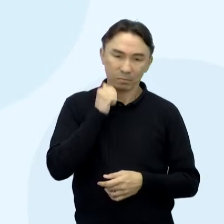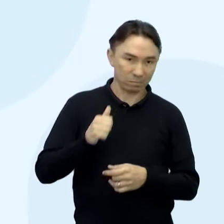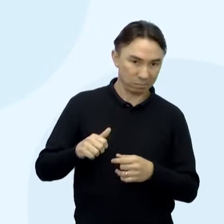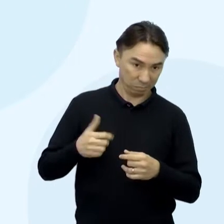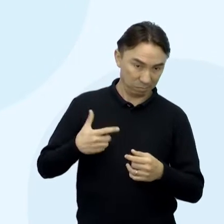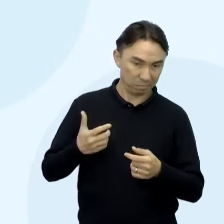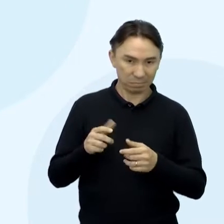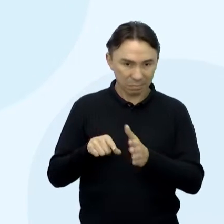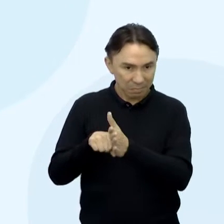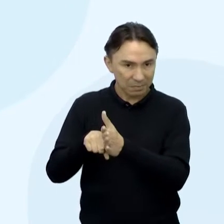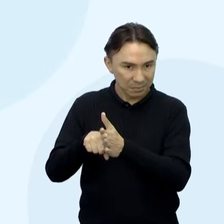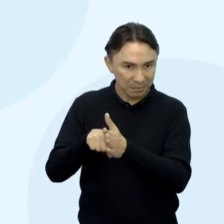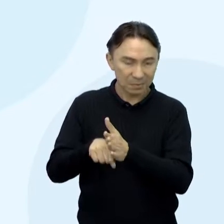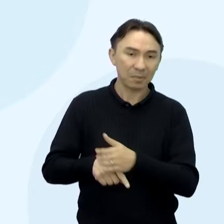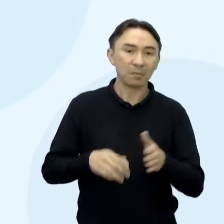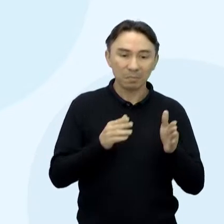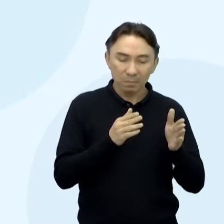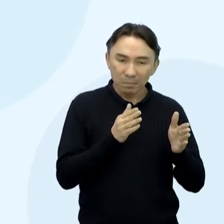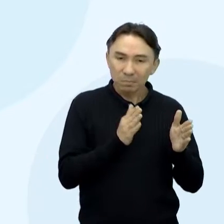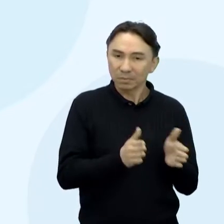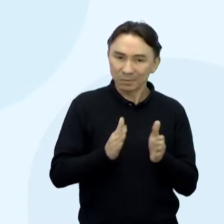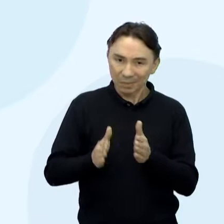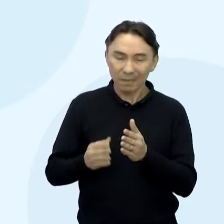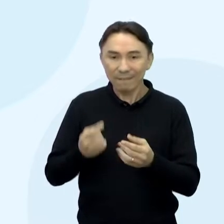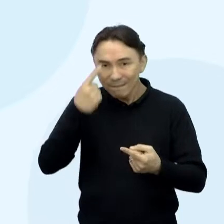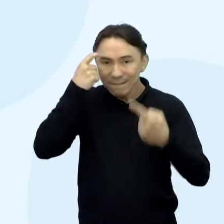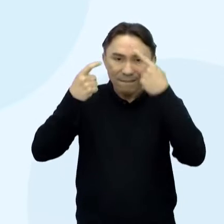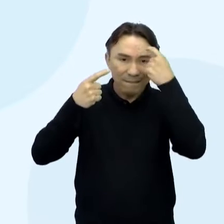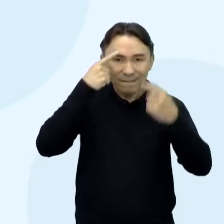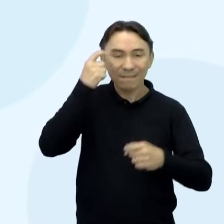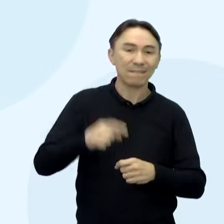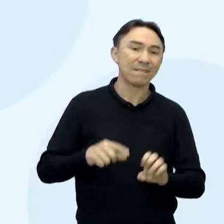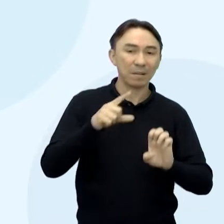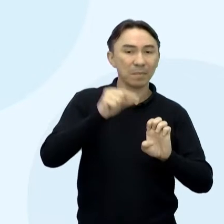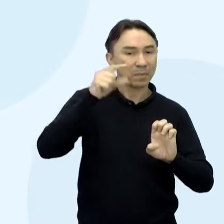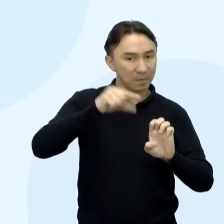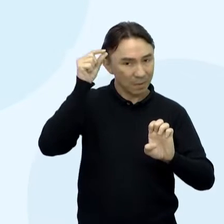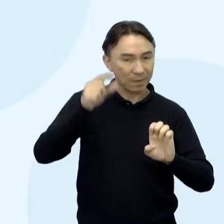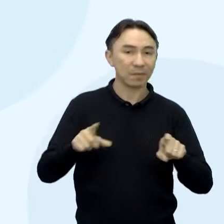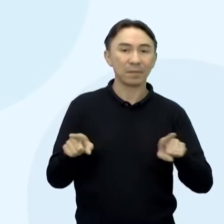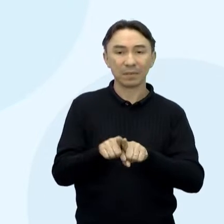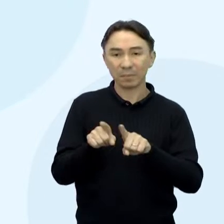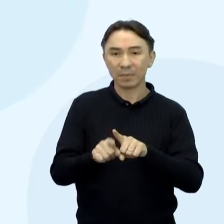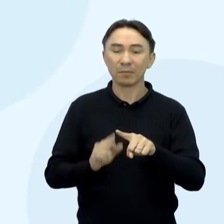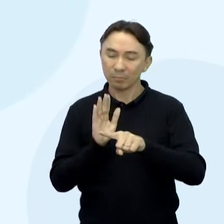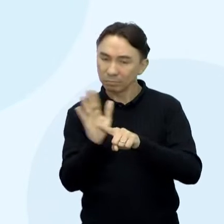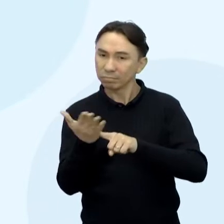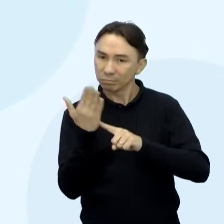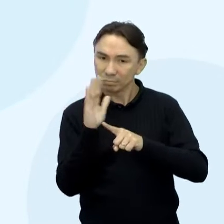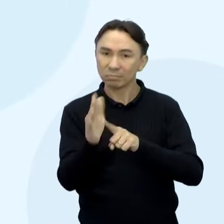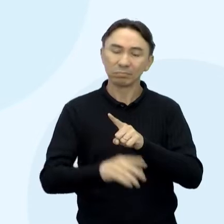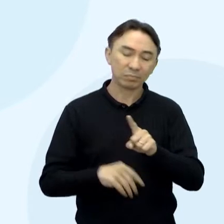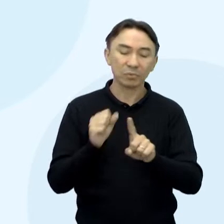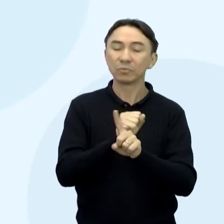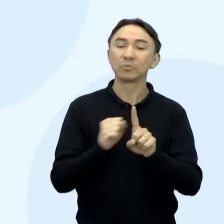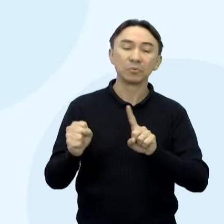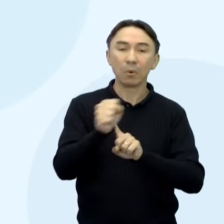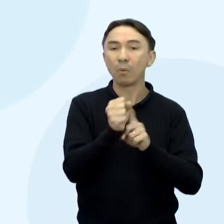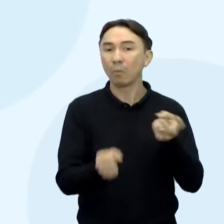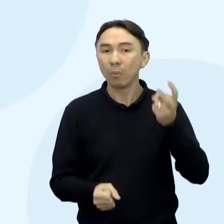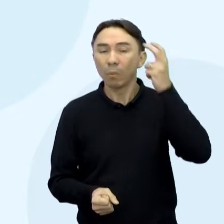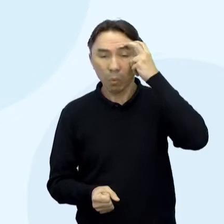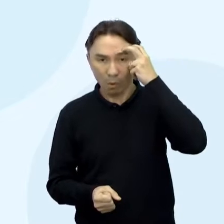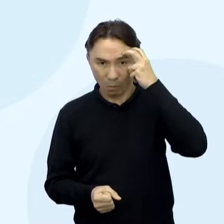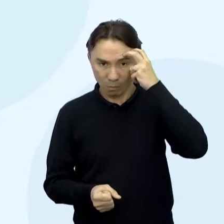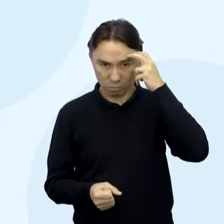criativos, empreendedorismo e mediação e intervenção sociocultural, tá?